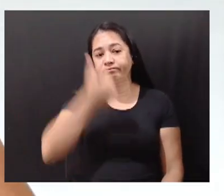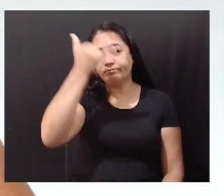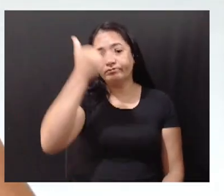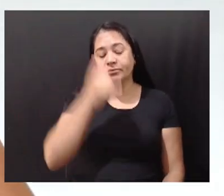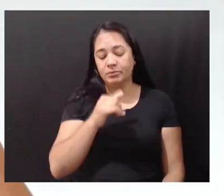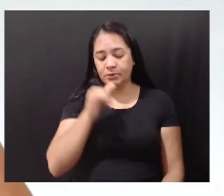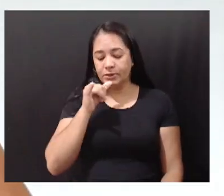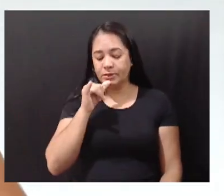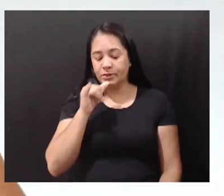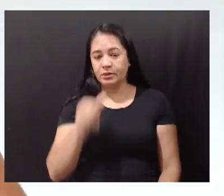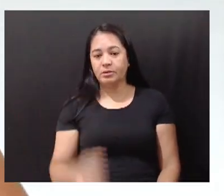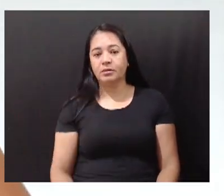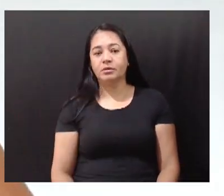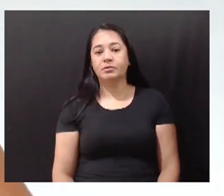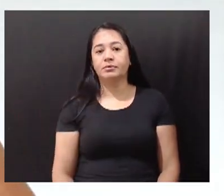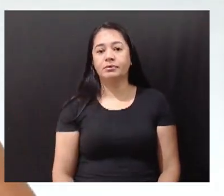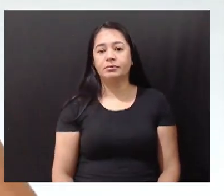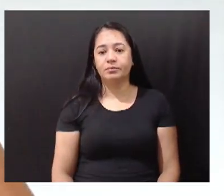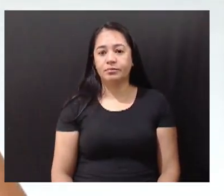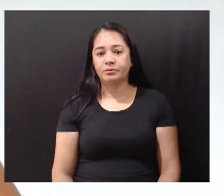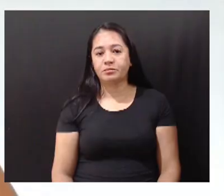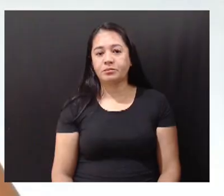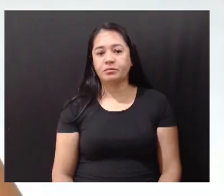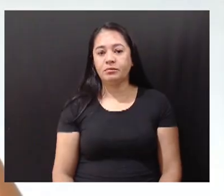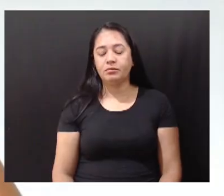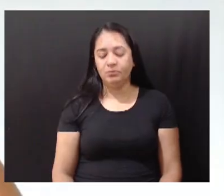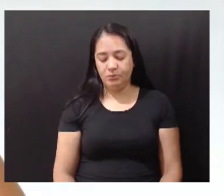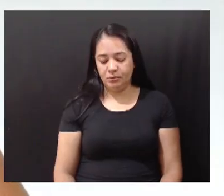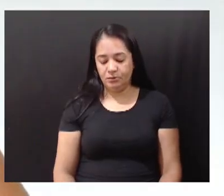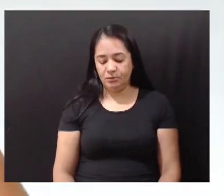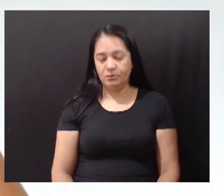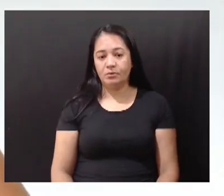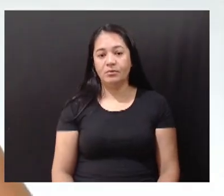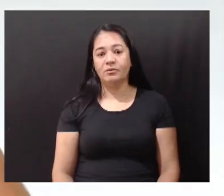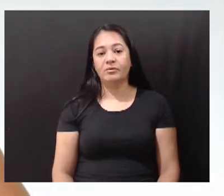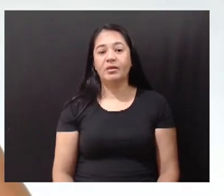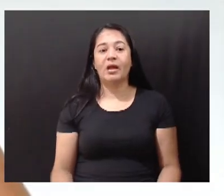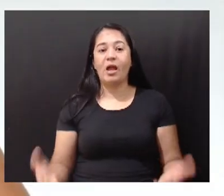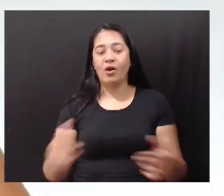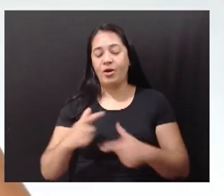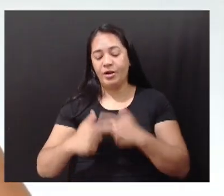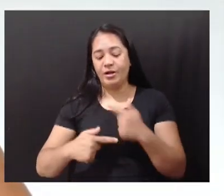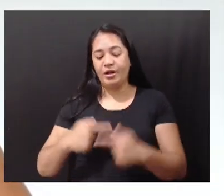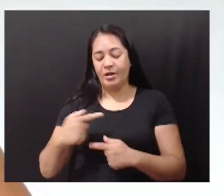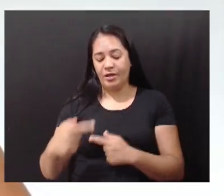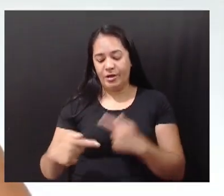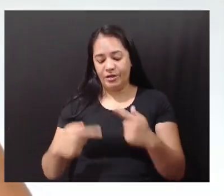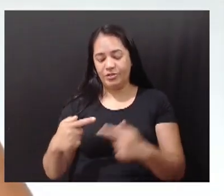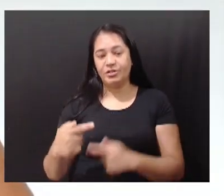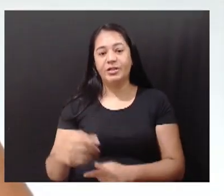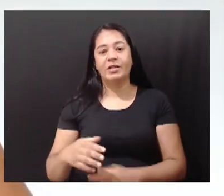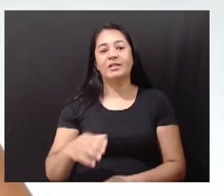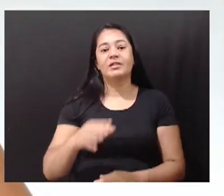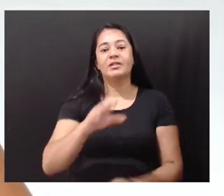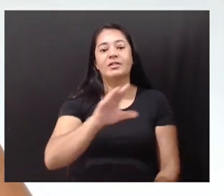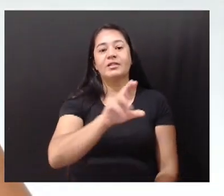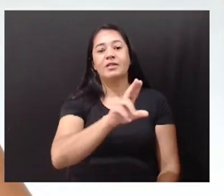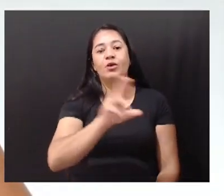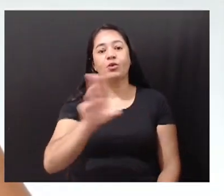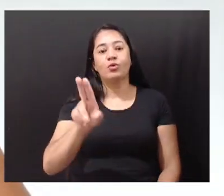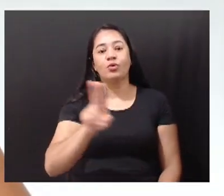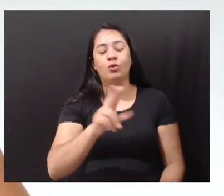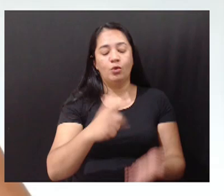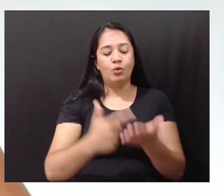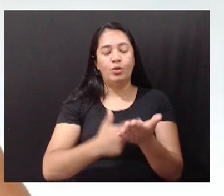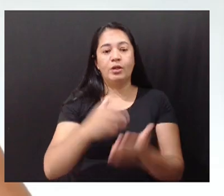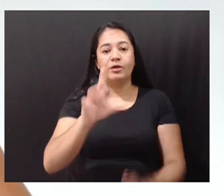Então, quando fala associando a geração dopamina, né? Até comprei um livro da geração dopamina de uma psiquiatra, muito importante